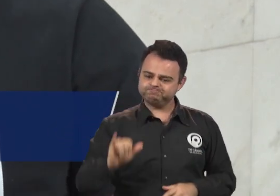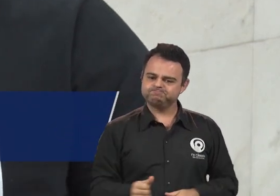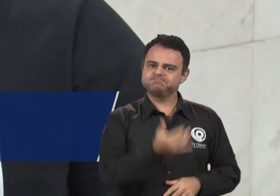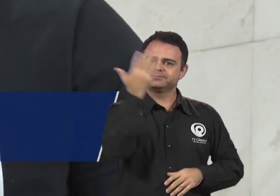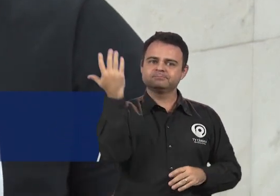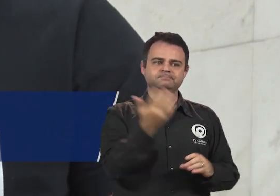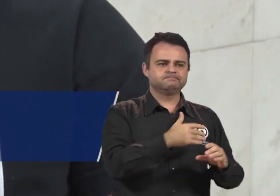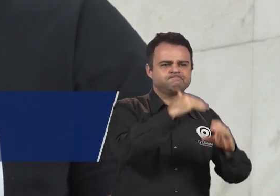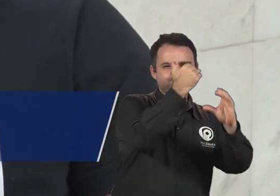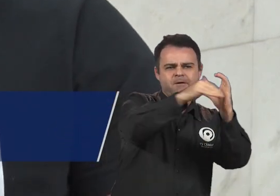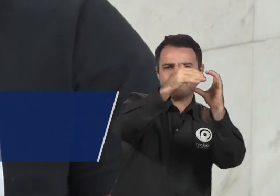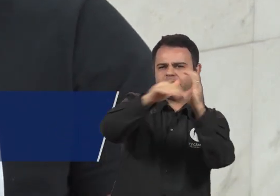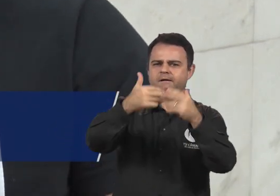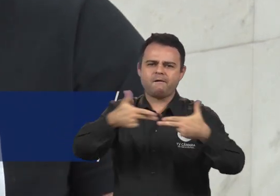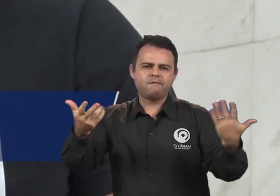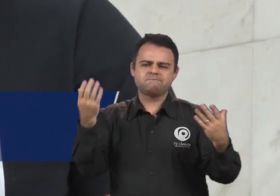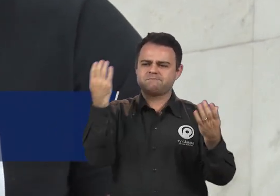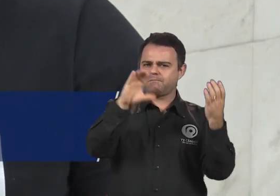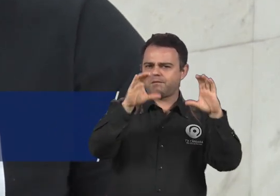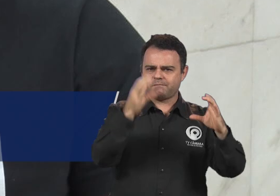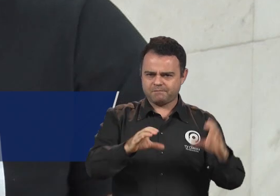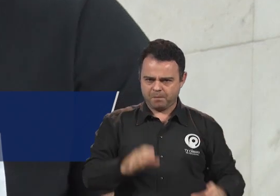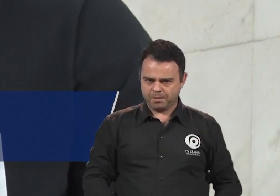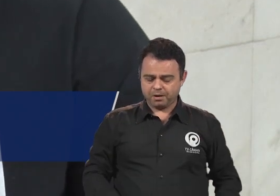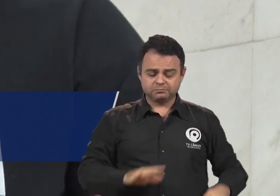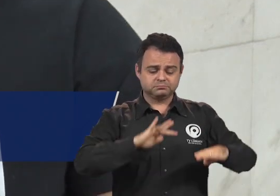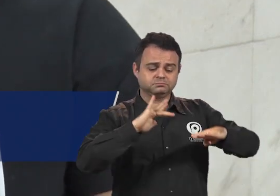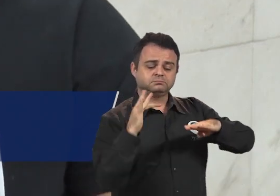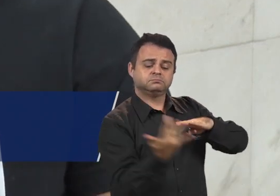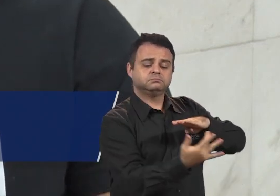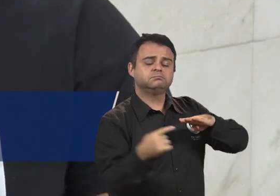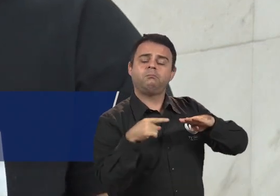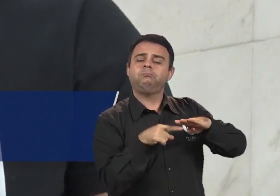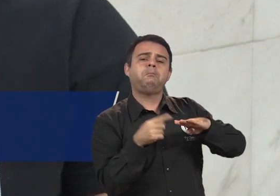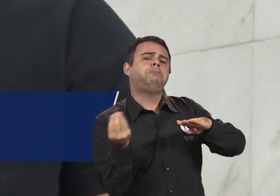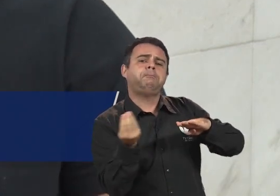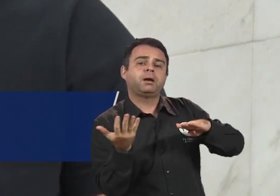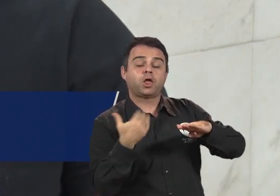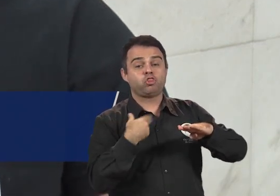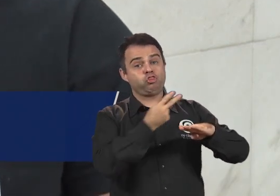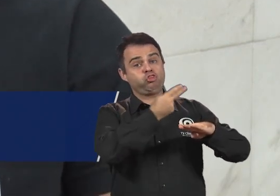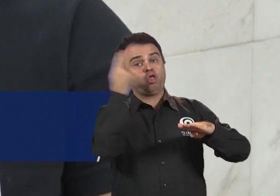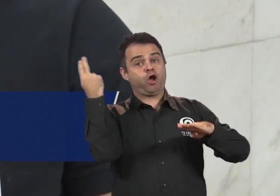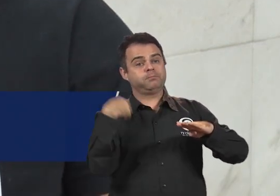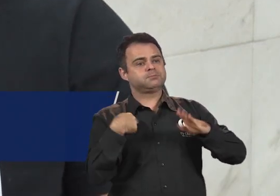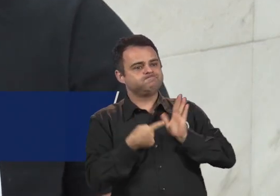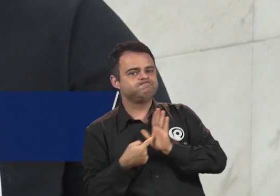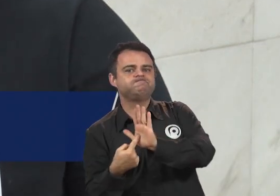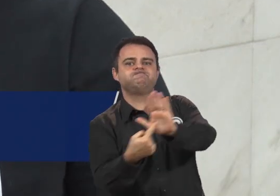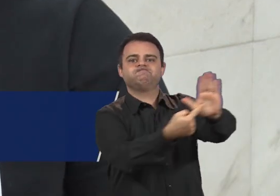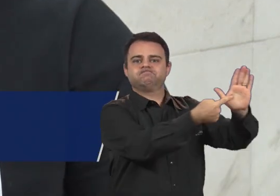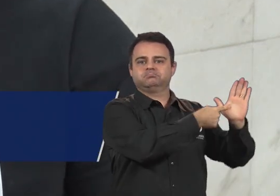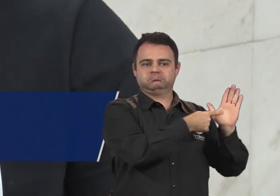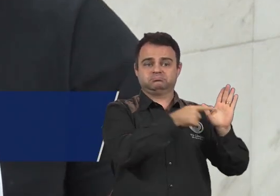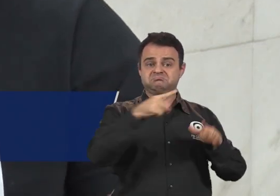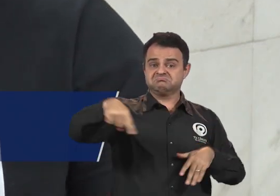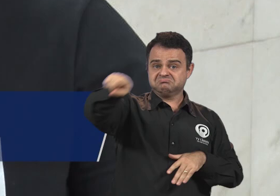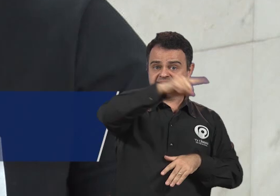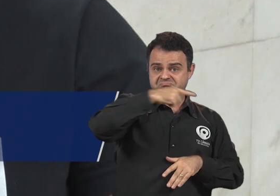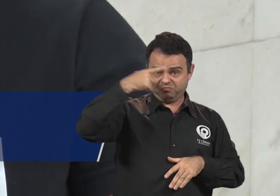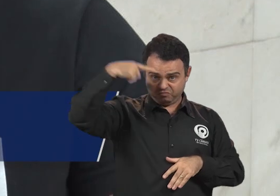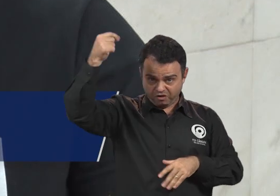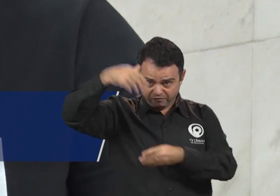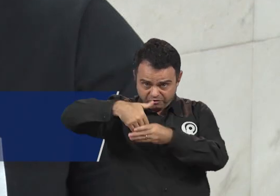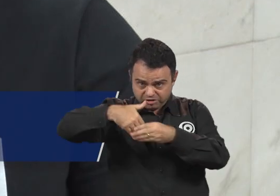a rede social? Que ela, na verdade, nada mais é do que levar o seu nome. Se as pessoas vão votar em você ou não, depende das suas propostas,